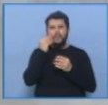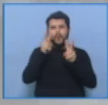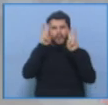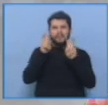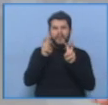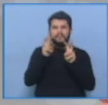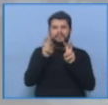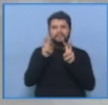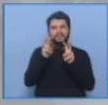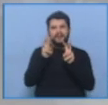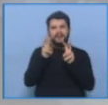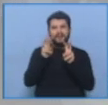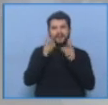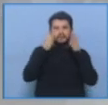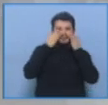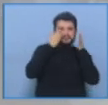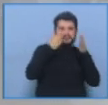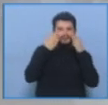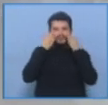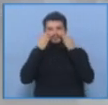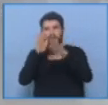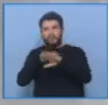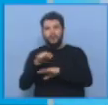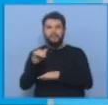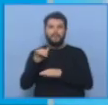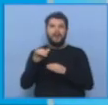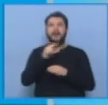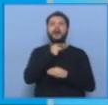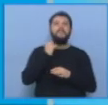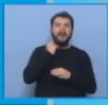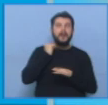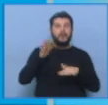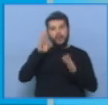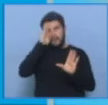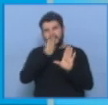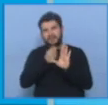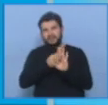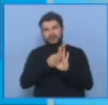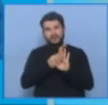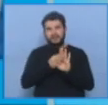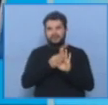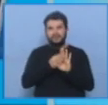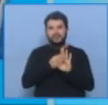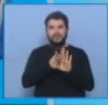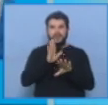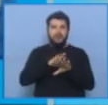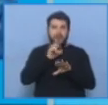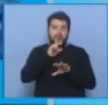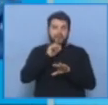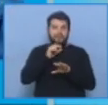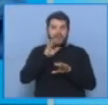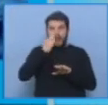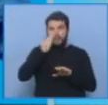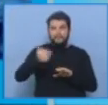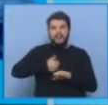tema nessas duas perspectivas, sendo padre e sendo psicólogo, que Em primeiro pode lugar, ter que ouvir também estes casos, não é? Em primeiro